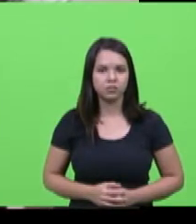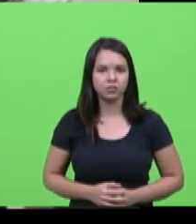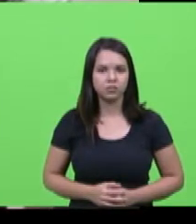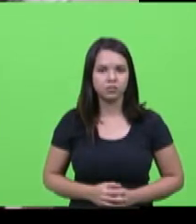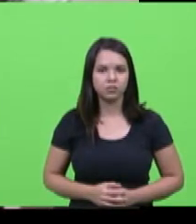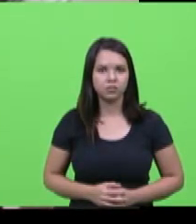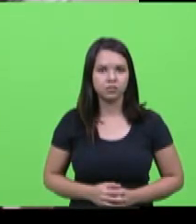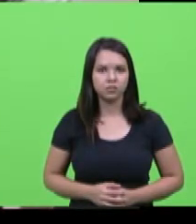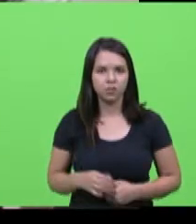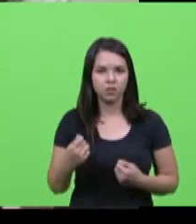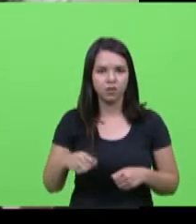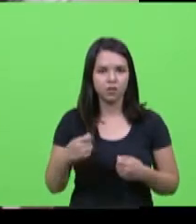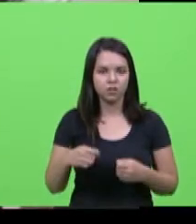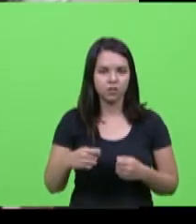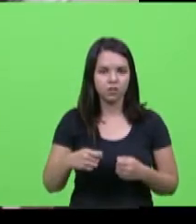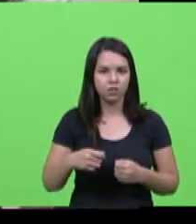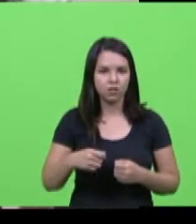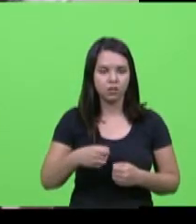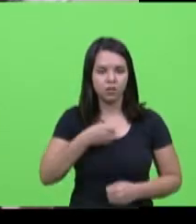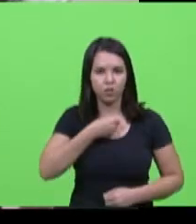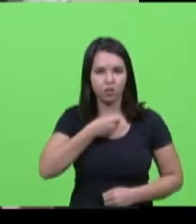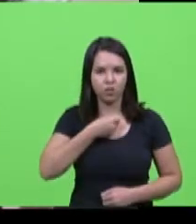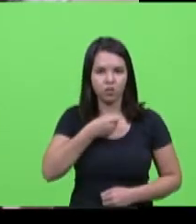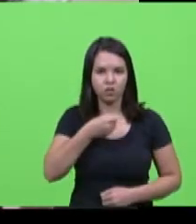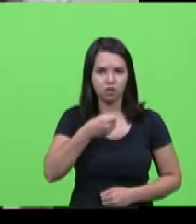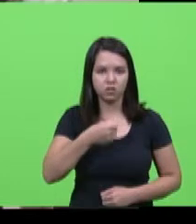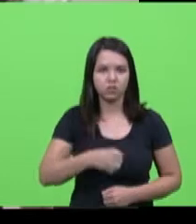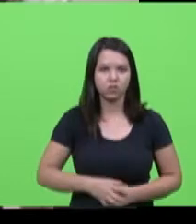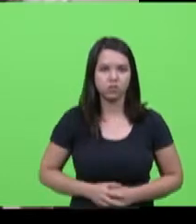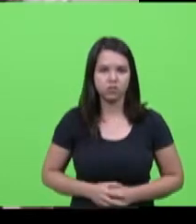Tem que ligar o microfone.